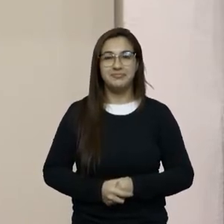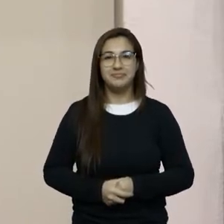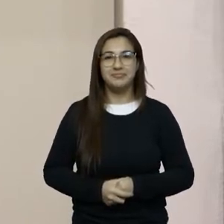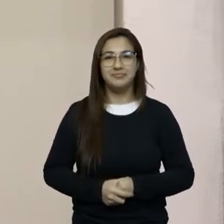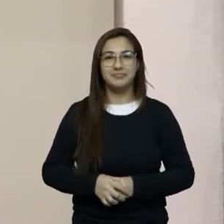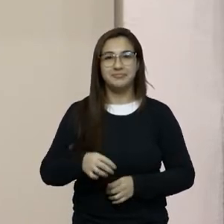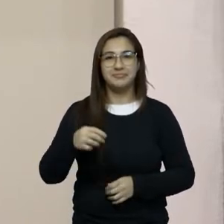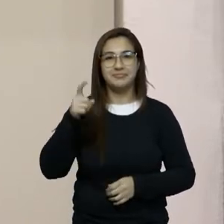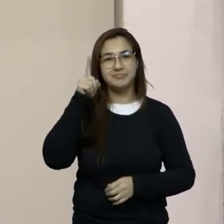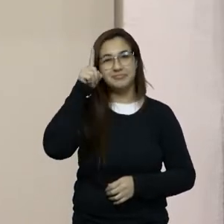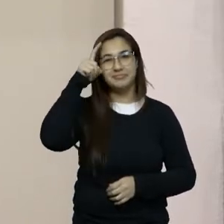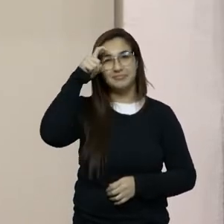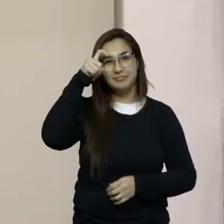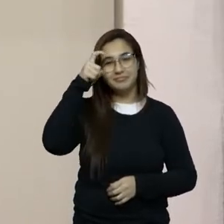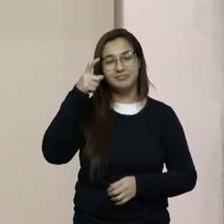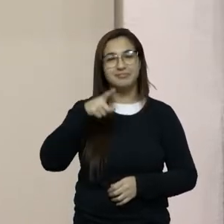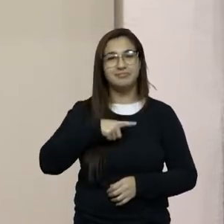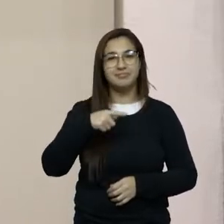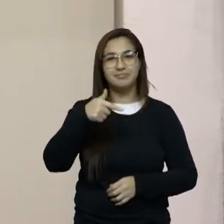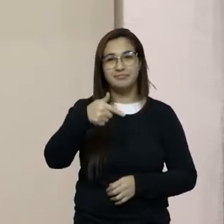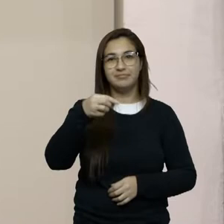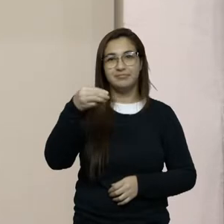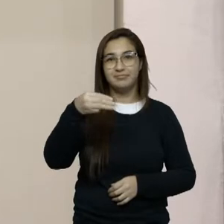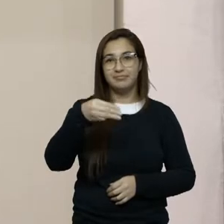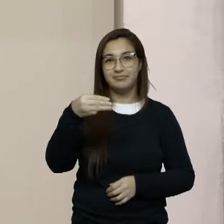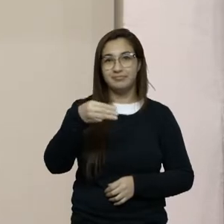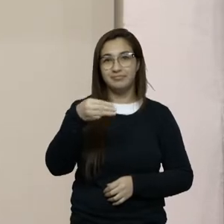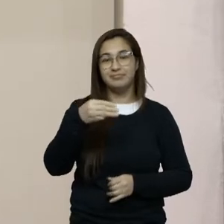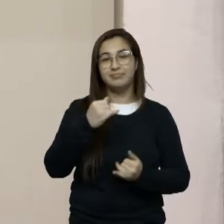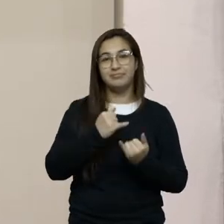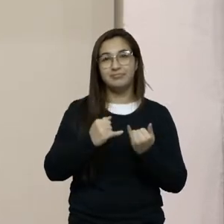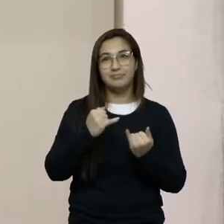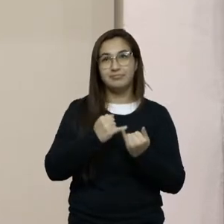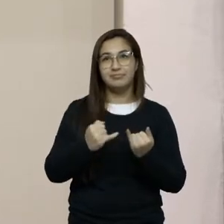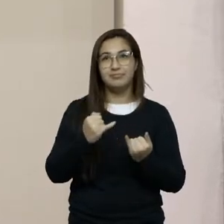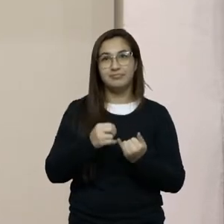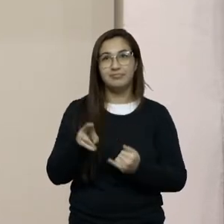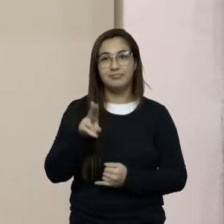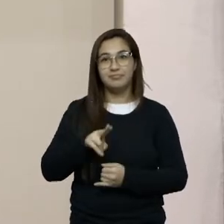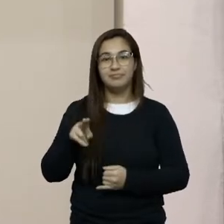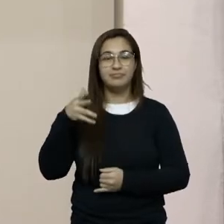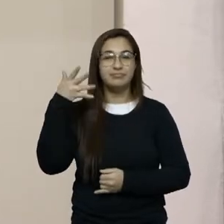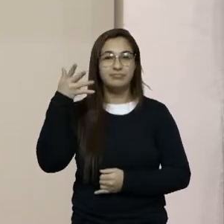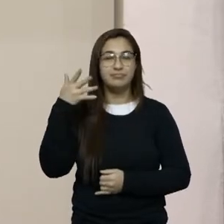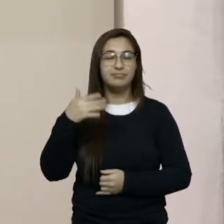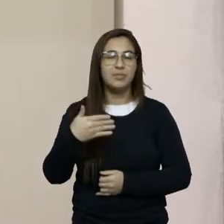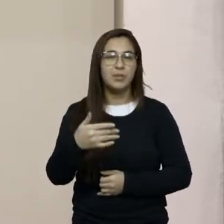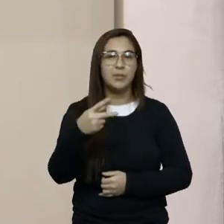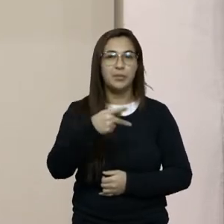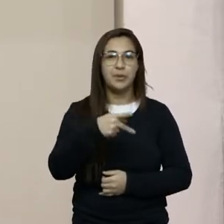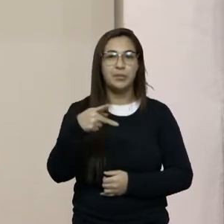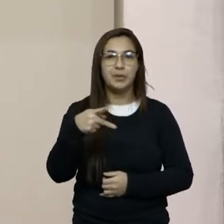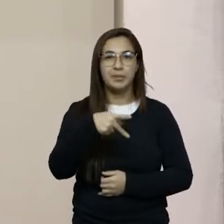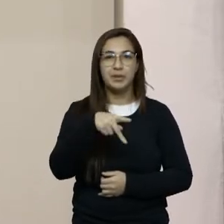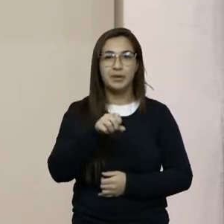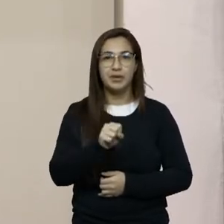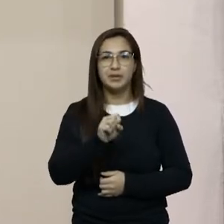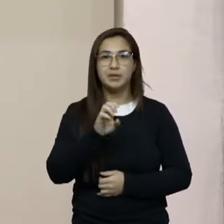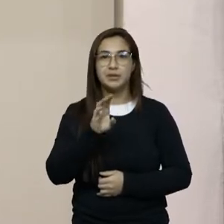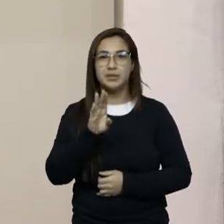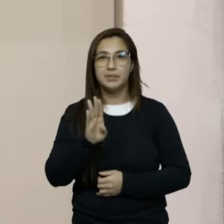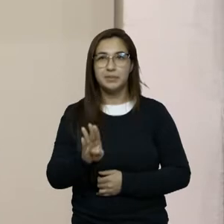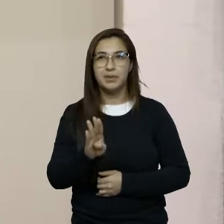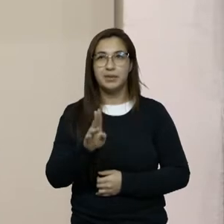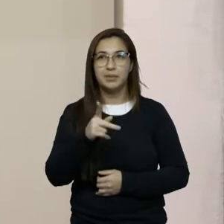Marcos Vieira tem o tempo de até sete minutos e meio para o uso da palavra logo depois o PP seguido de PSD